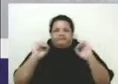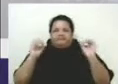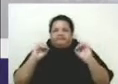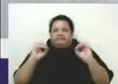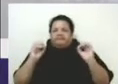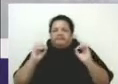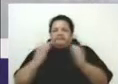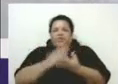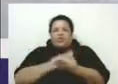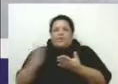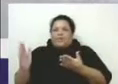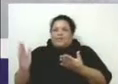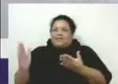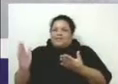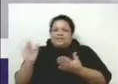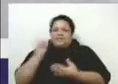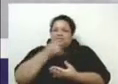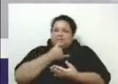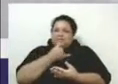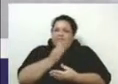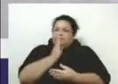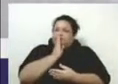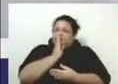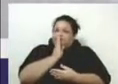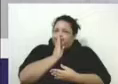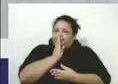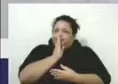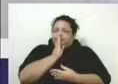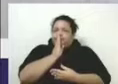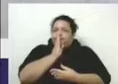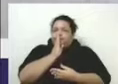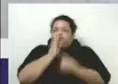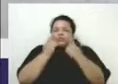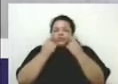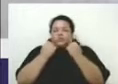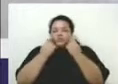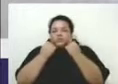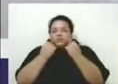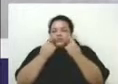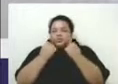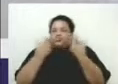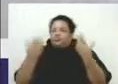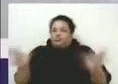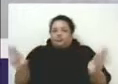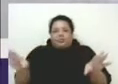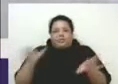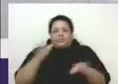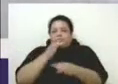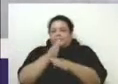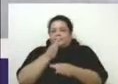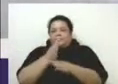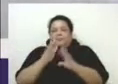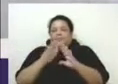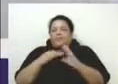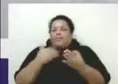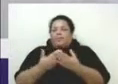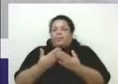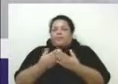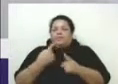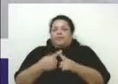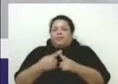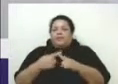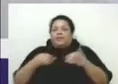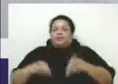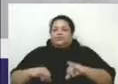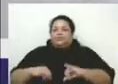pessoais, quieta, chorosa, não querer mais ir para a escola, porque estava sofrendo